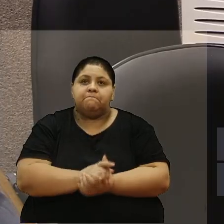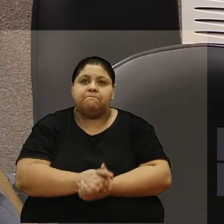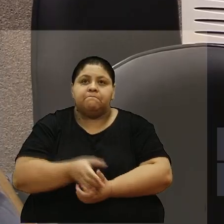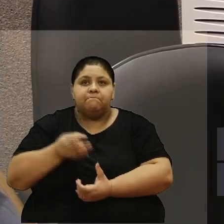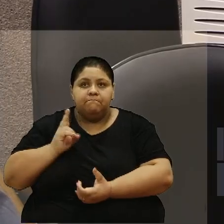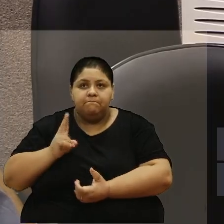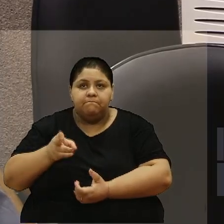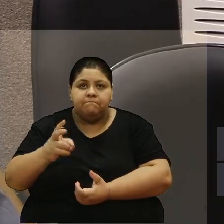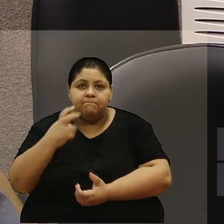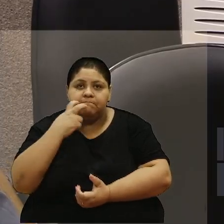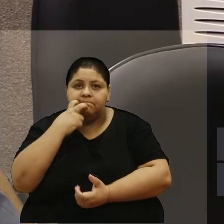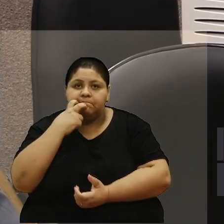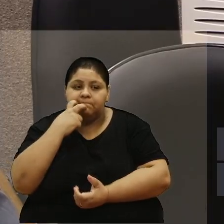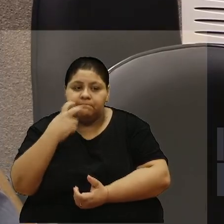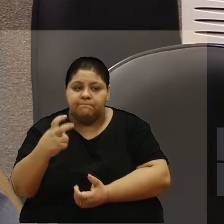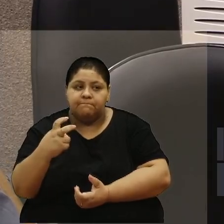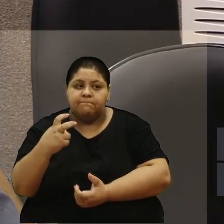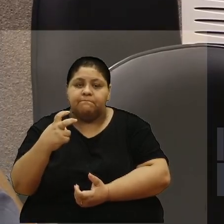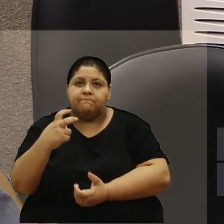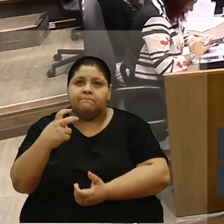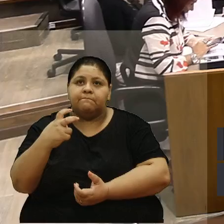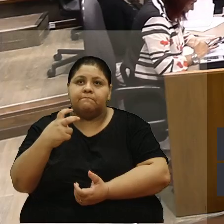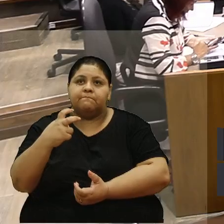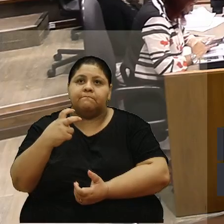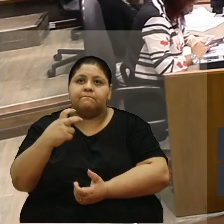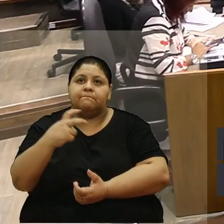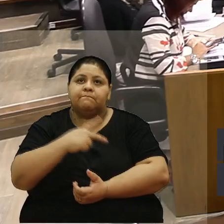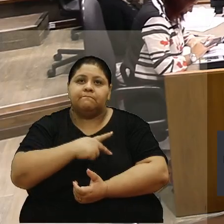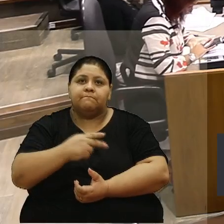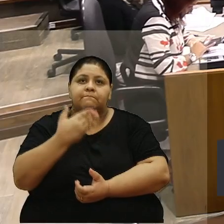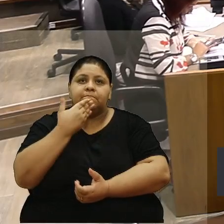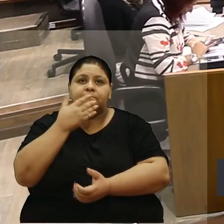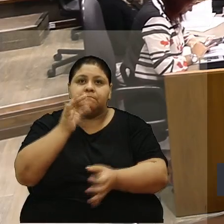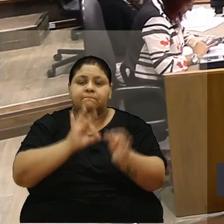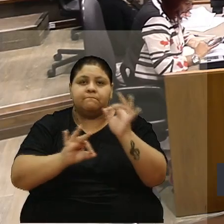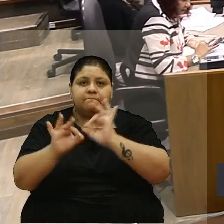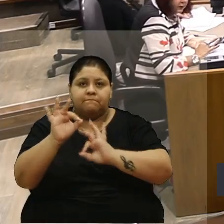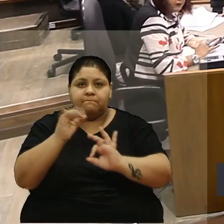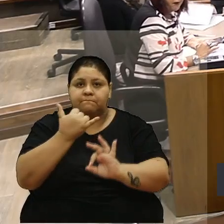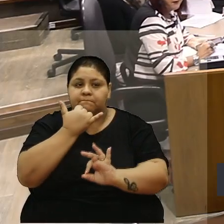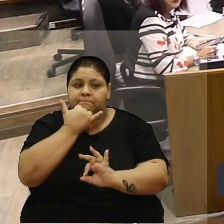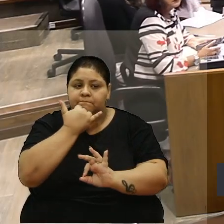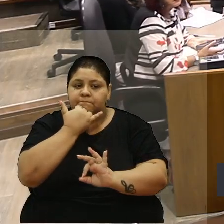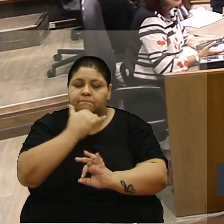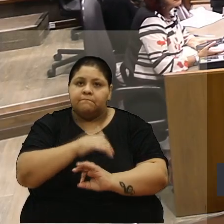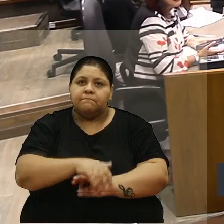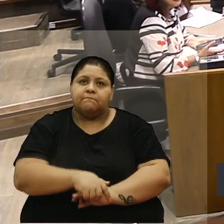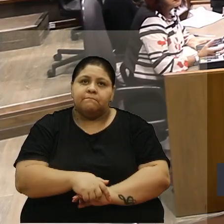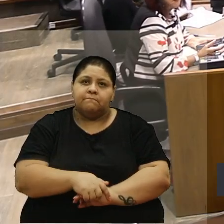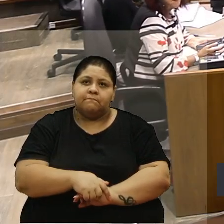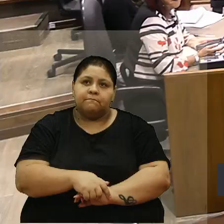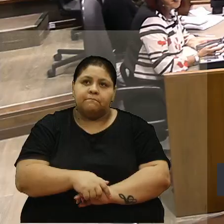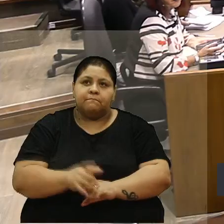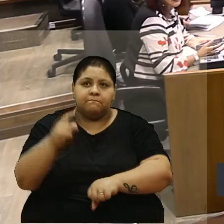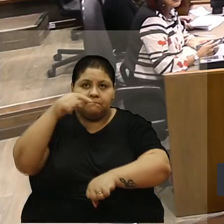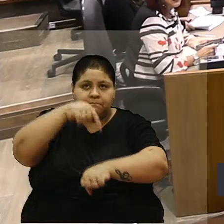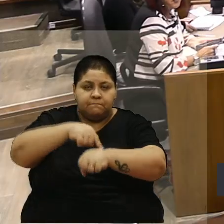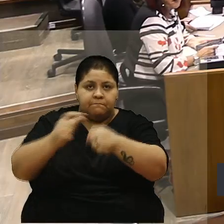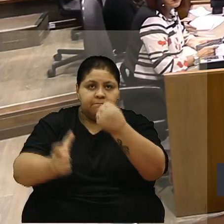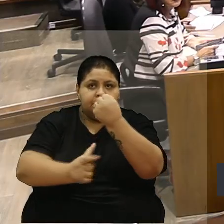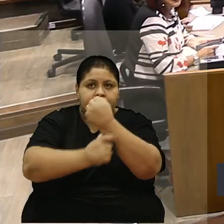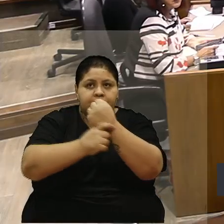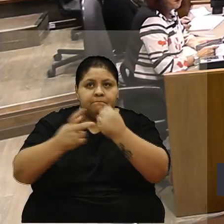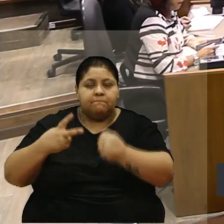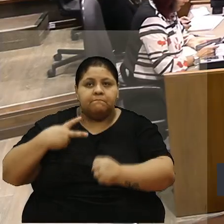o orador. Uma parte, presidente, questão de ordem. Uma parte, vereador. Pela ordem, seu tempo está garantido, vereadora